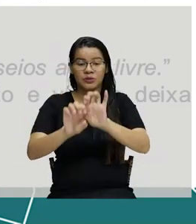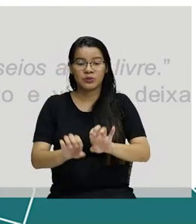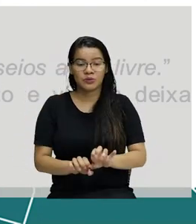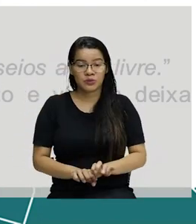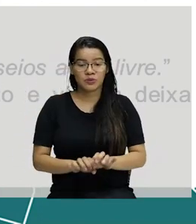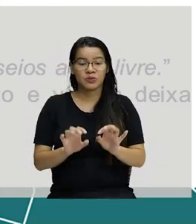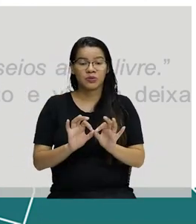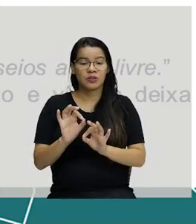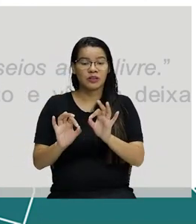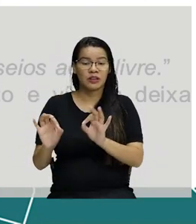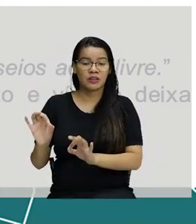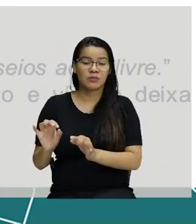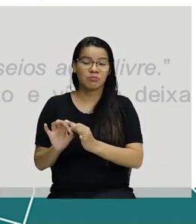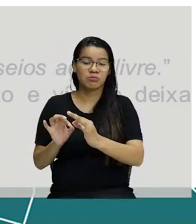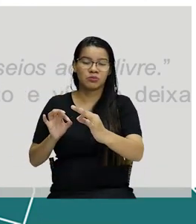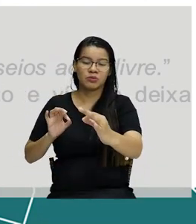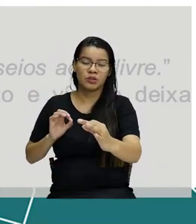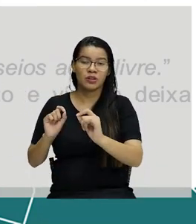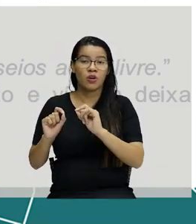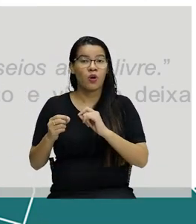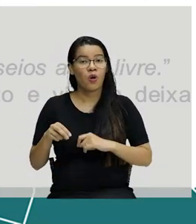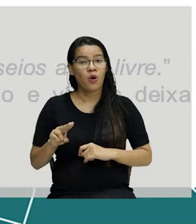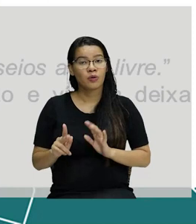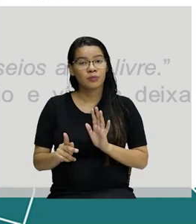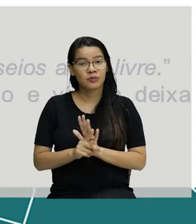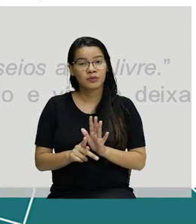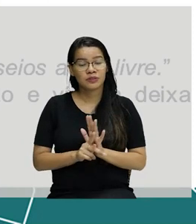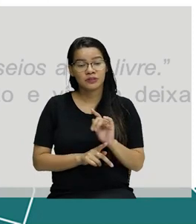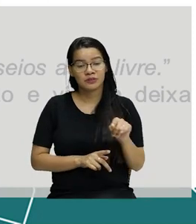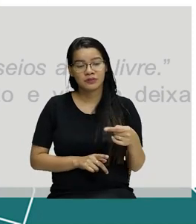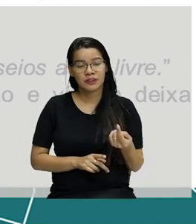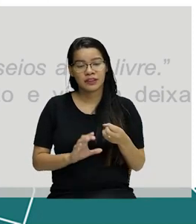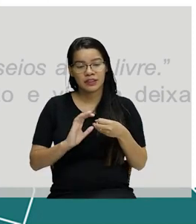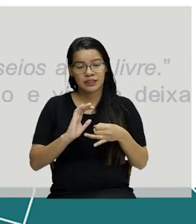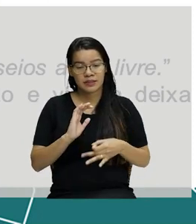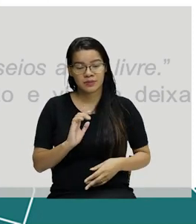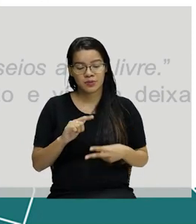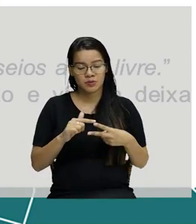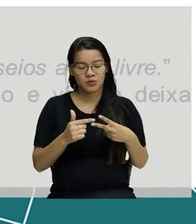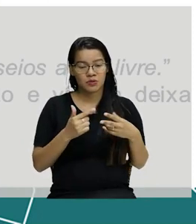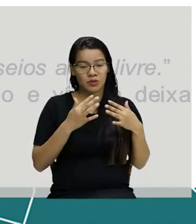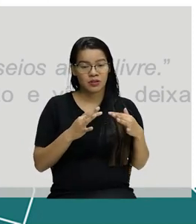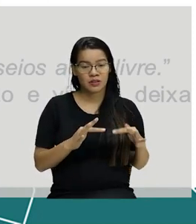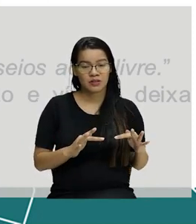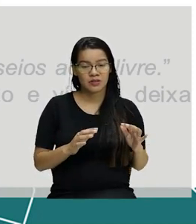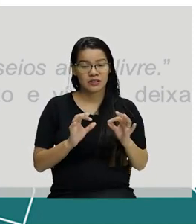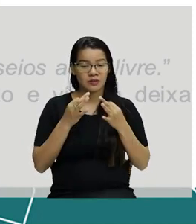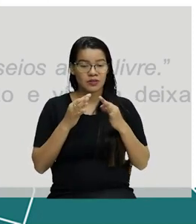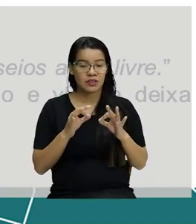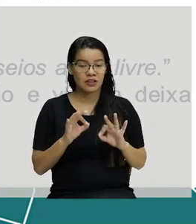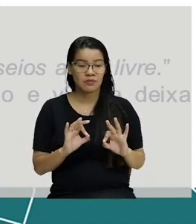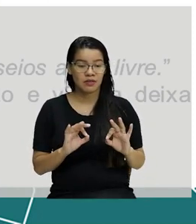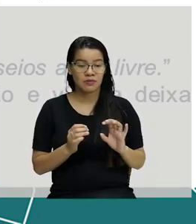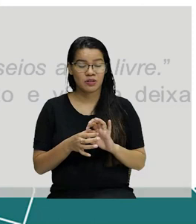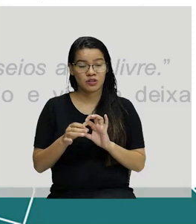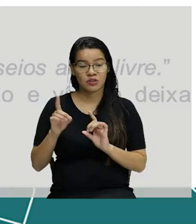possuam vírgula caracterizada por duas orações sintaticamente Independentes nesse caso a omissão do